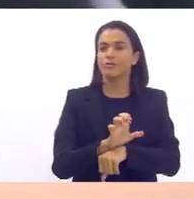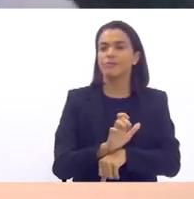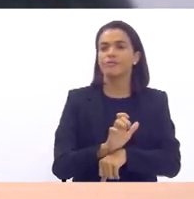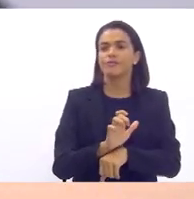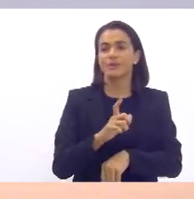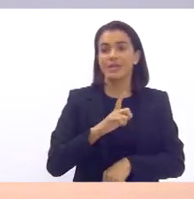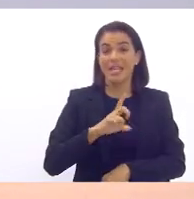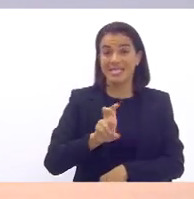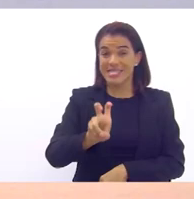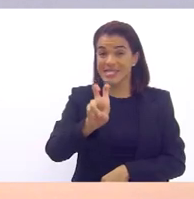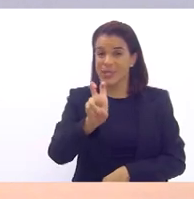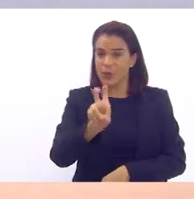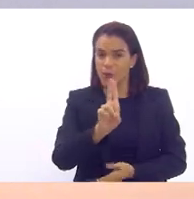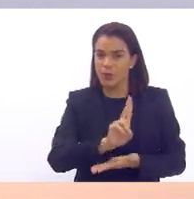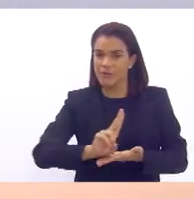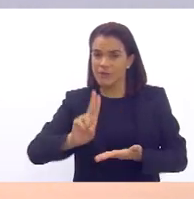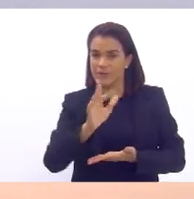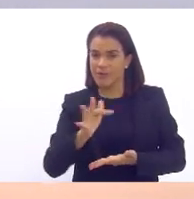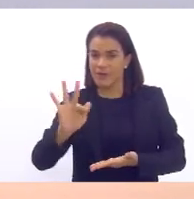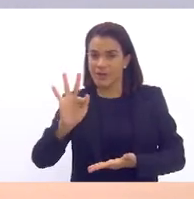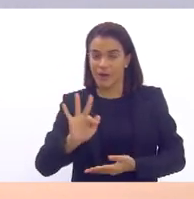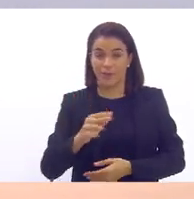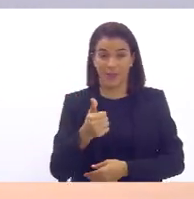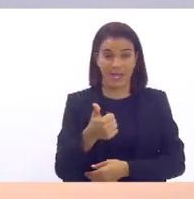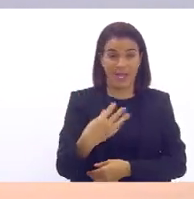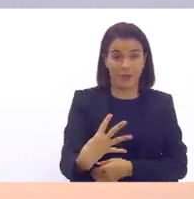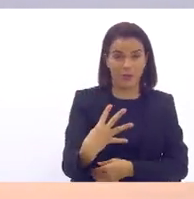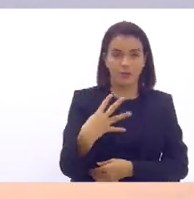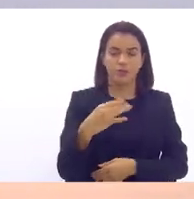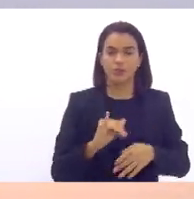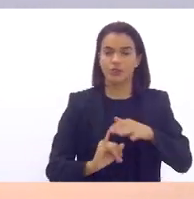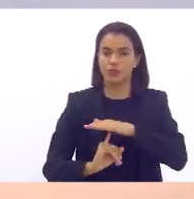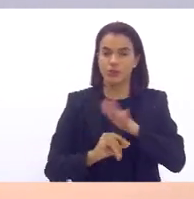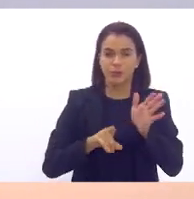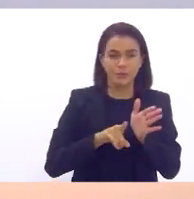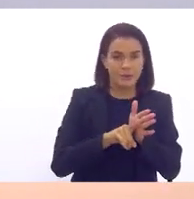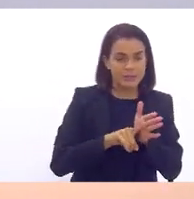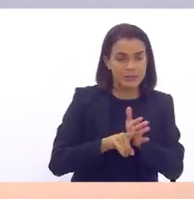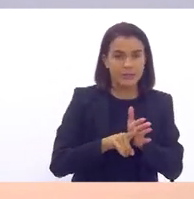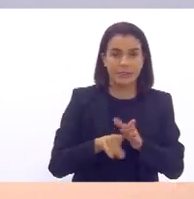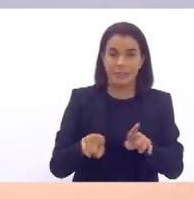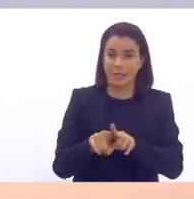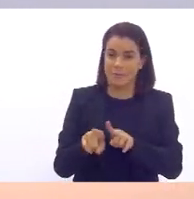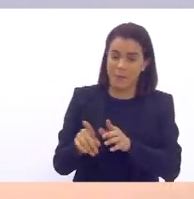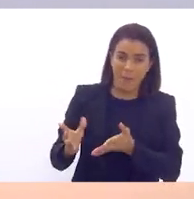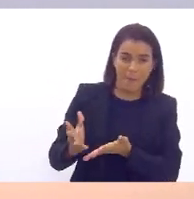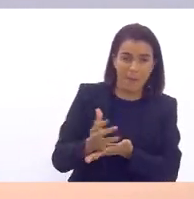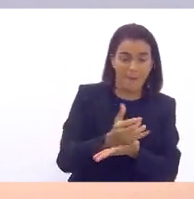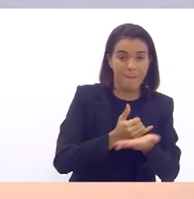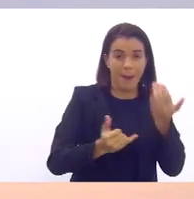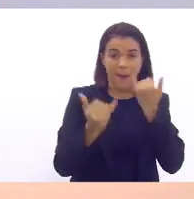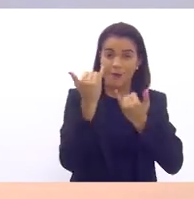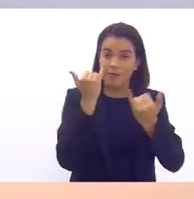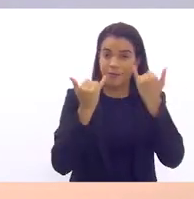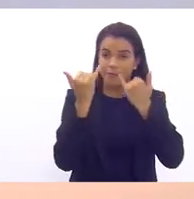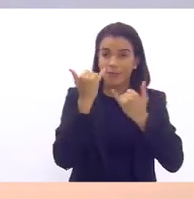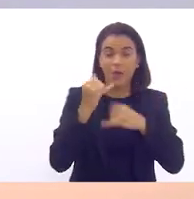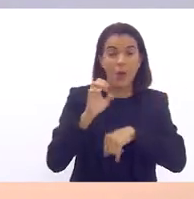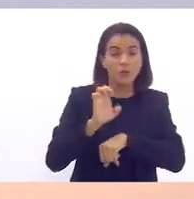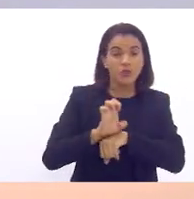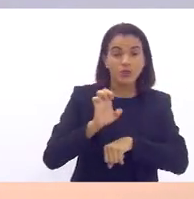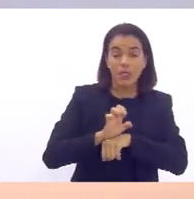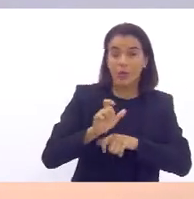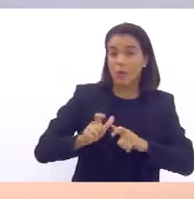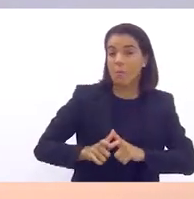universidades federais tem 14 institutos de pesquisa nos dados que nós temos aí é os é o est que